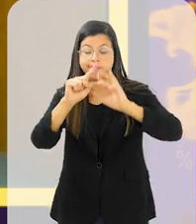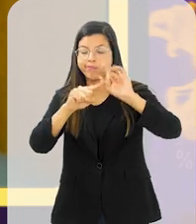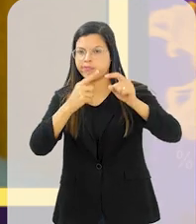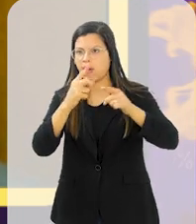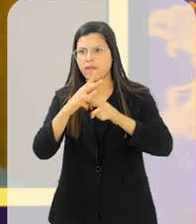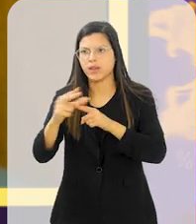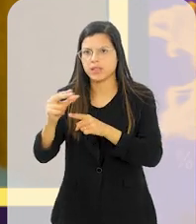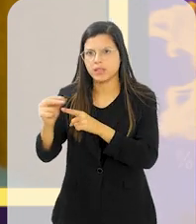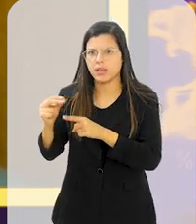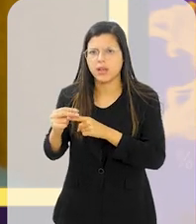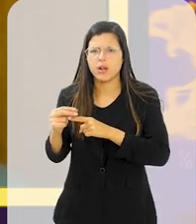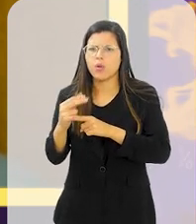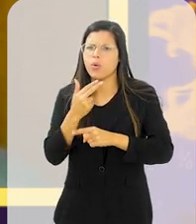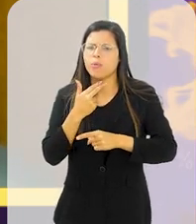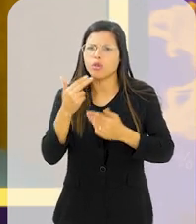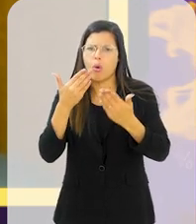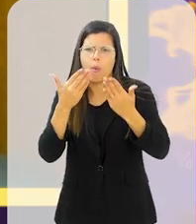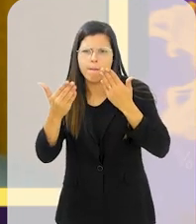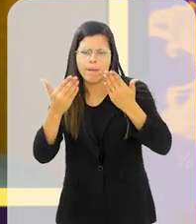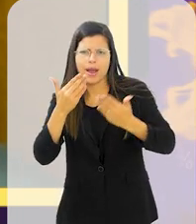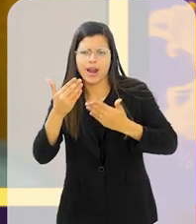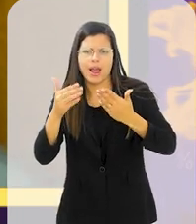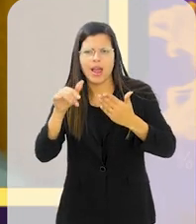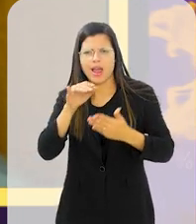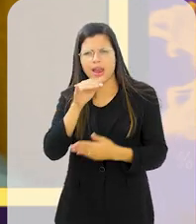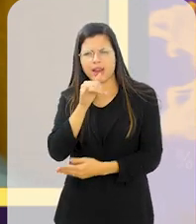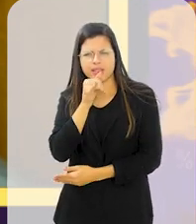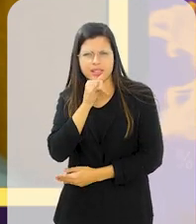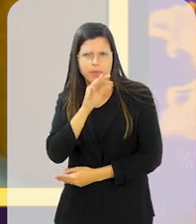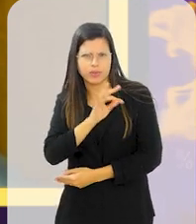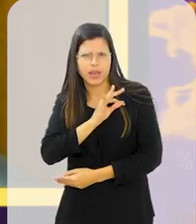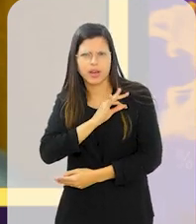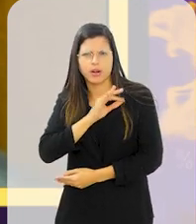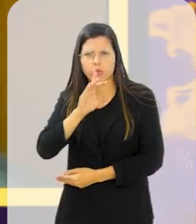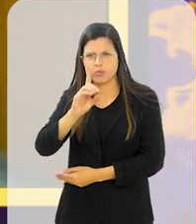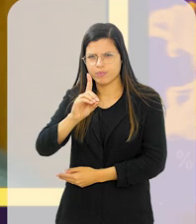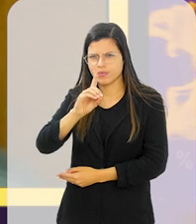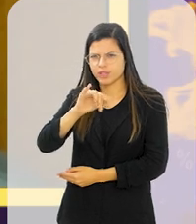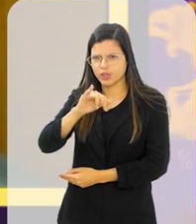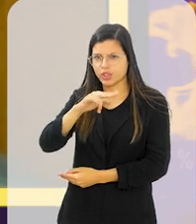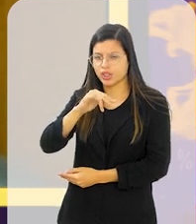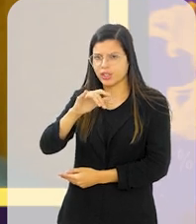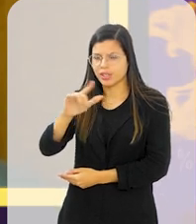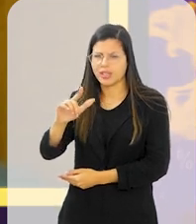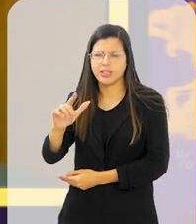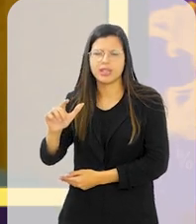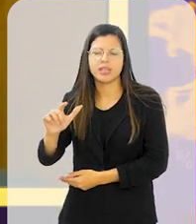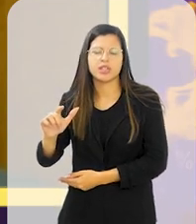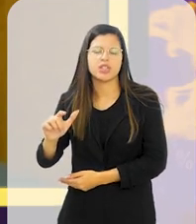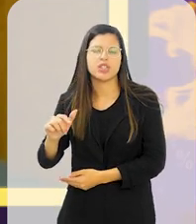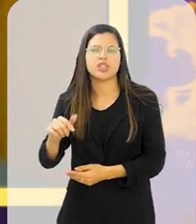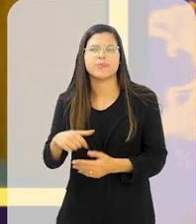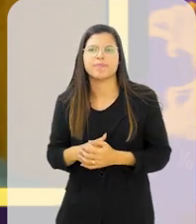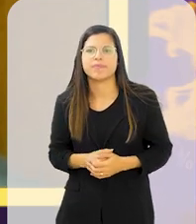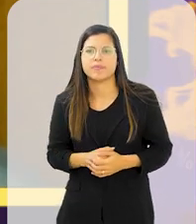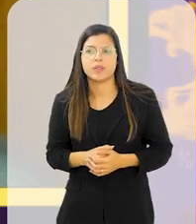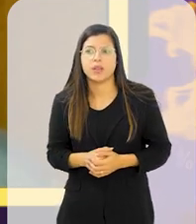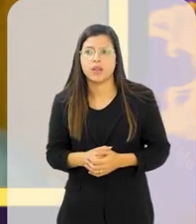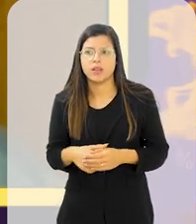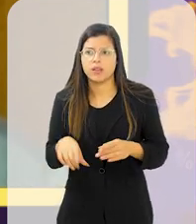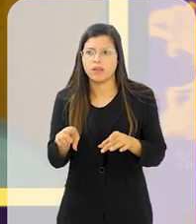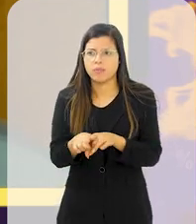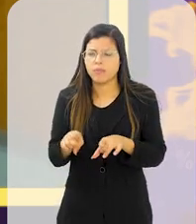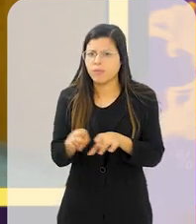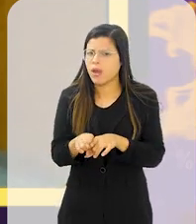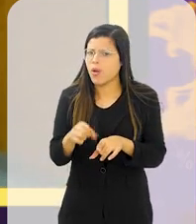times do Fernando Diniz, por exemplo. Para não dizer, o Diniz, que é um exemplo mais recente e de insucesso na seleção. Os times